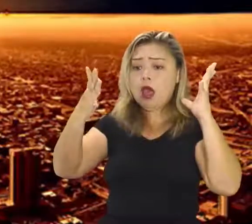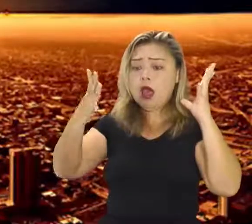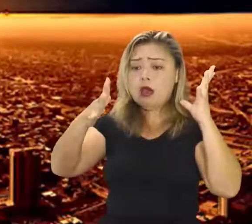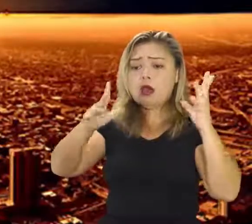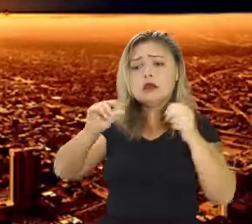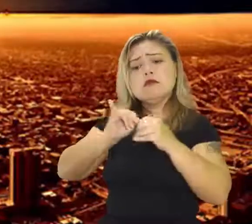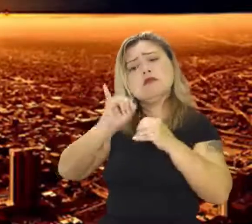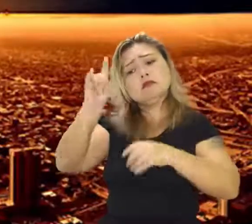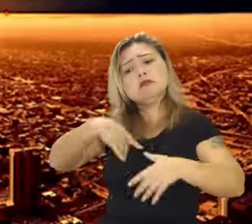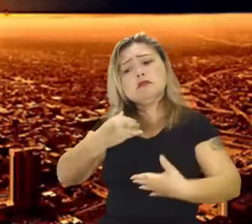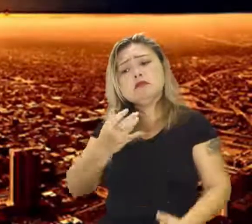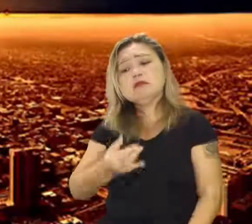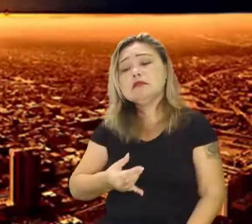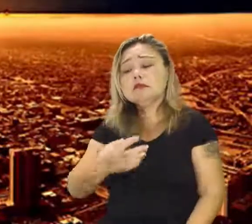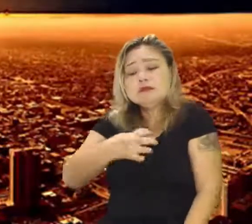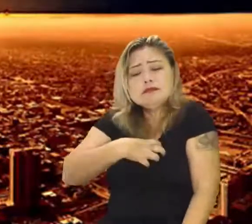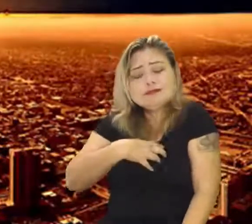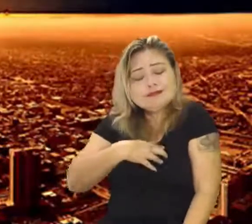sofre muito com isso.